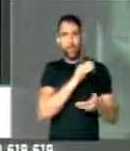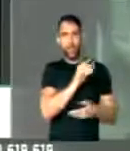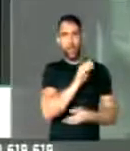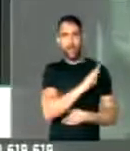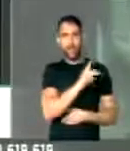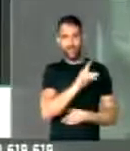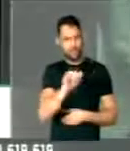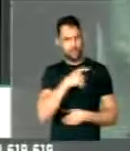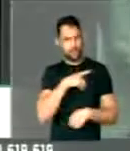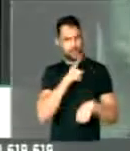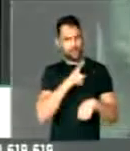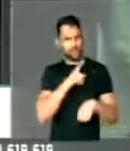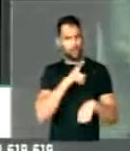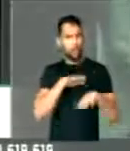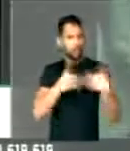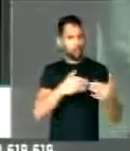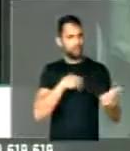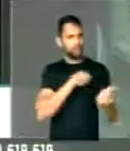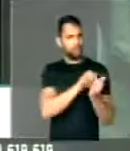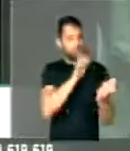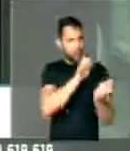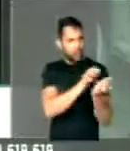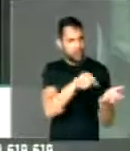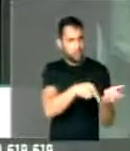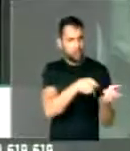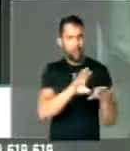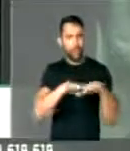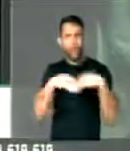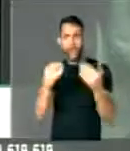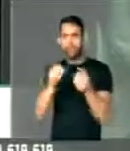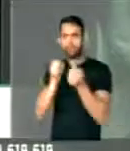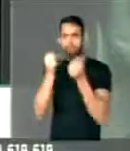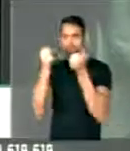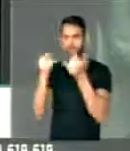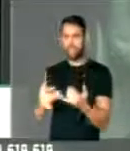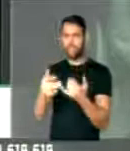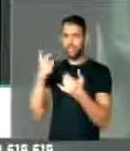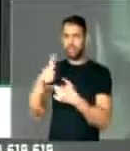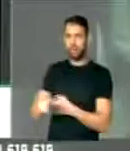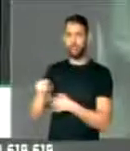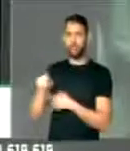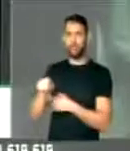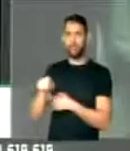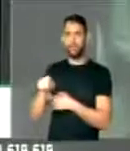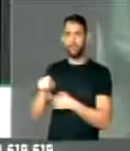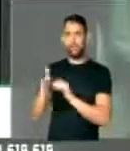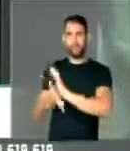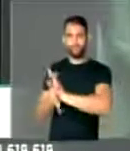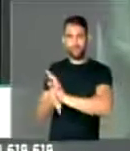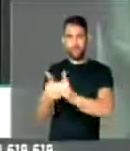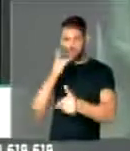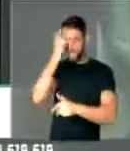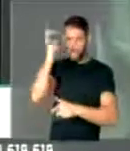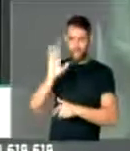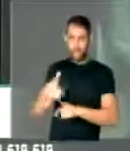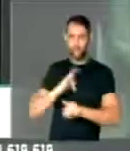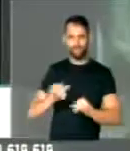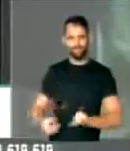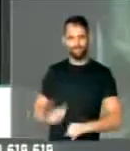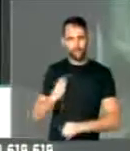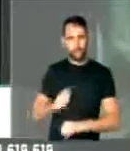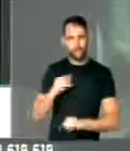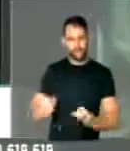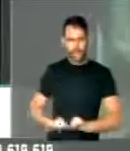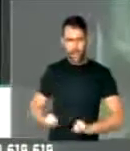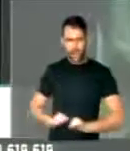na velhice? Por que discriminar mais uma vez quem foi discriminado a vida